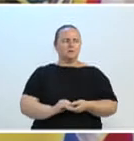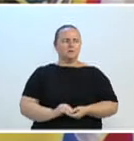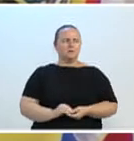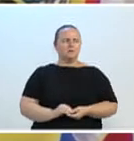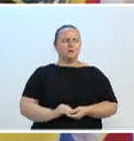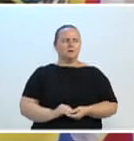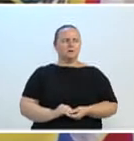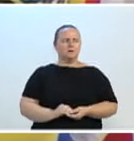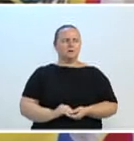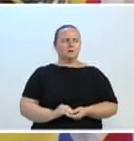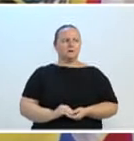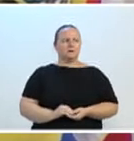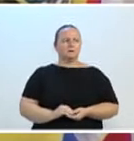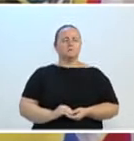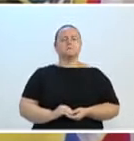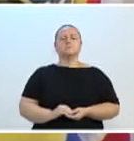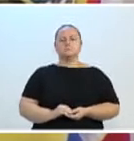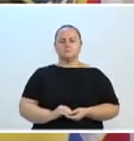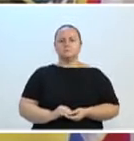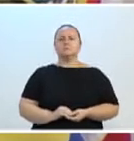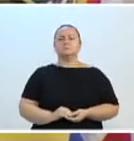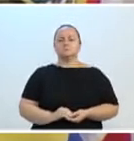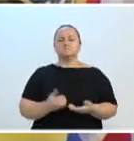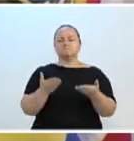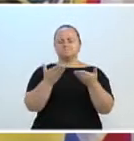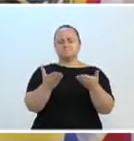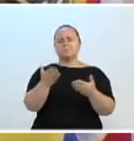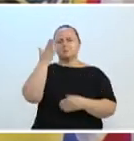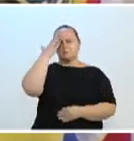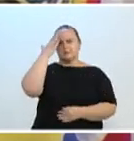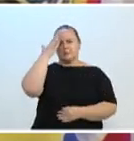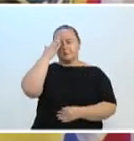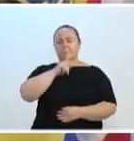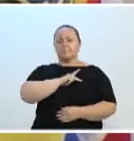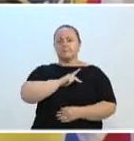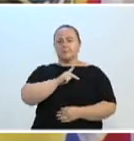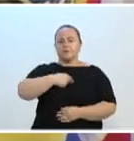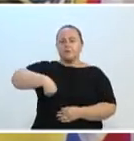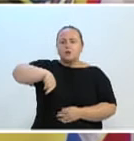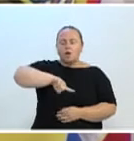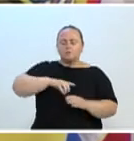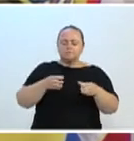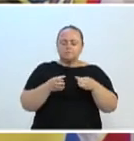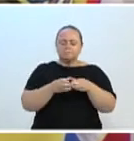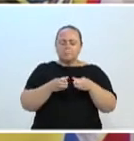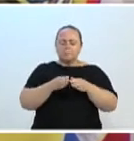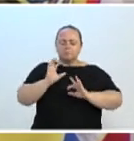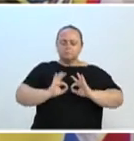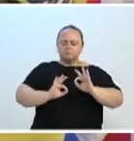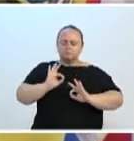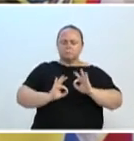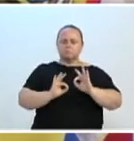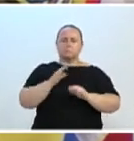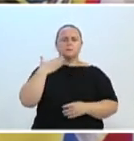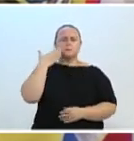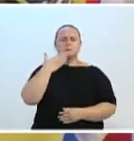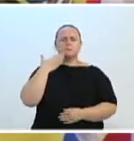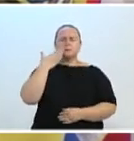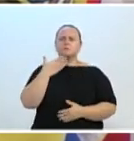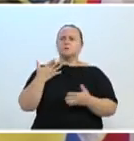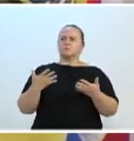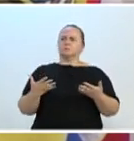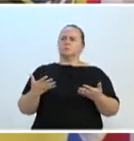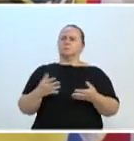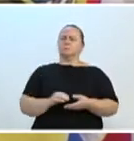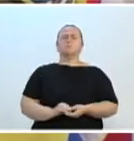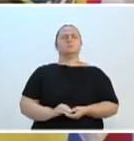cidade. Senhor presidente, o senhor sabe muito bem que nós formamos uma chapa, e o meu discurso aqui seria uma chapa